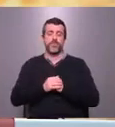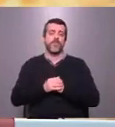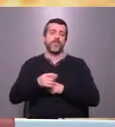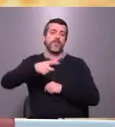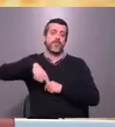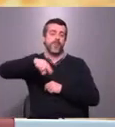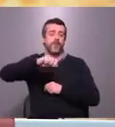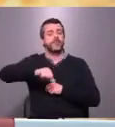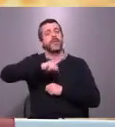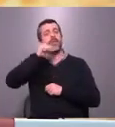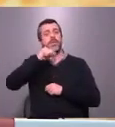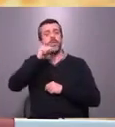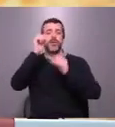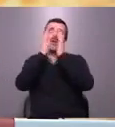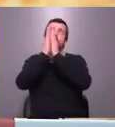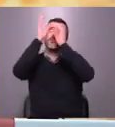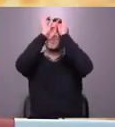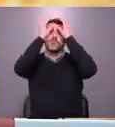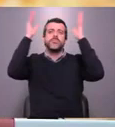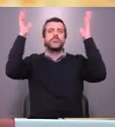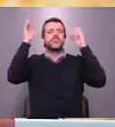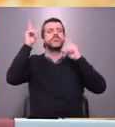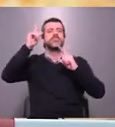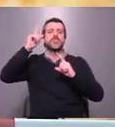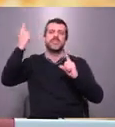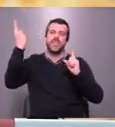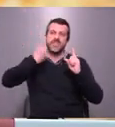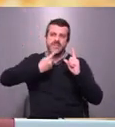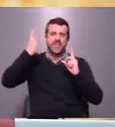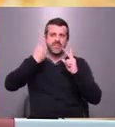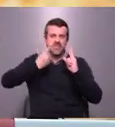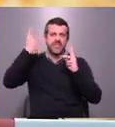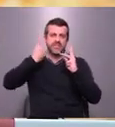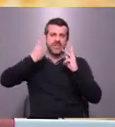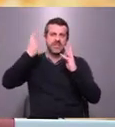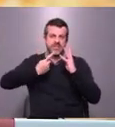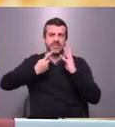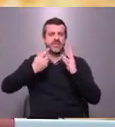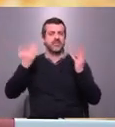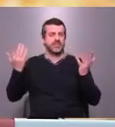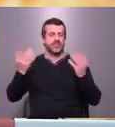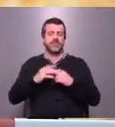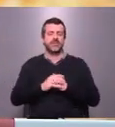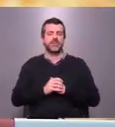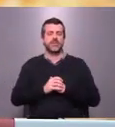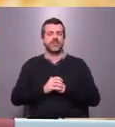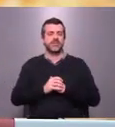Habituámo-nos a imaginar Deus como alguém que nos exige isto e aquilo.